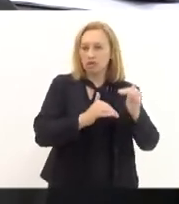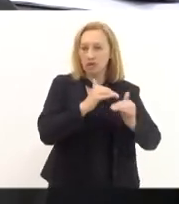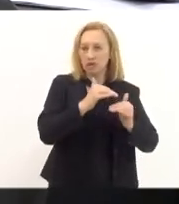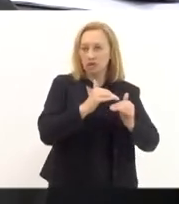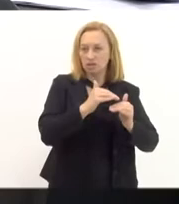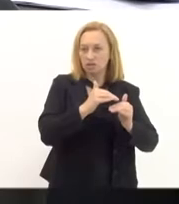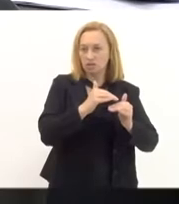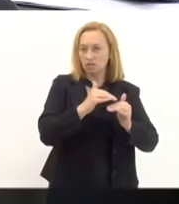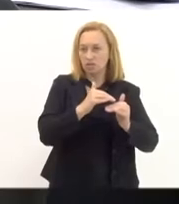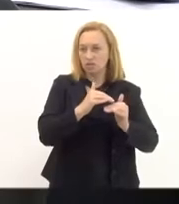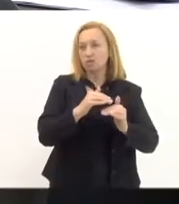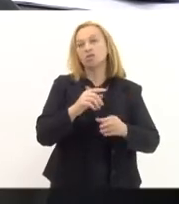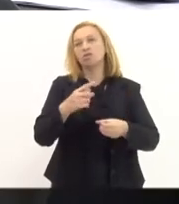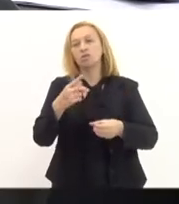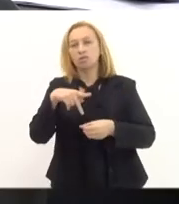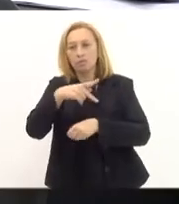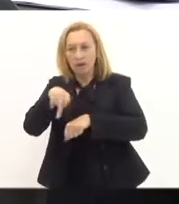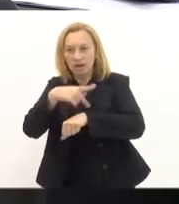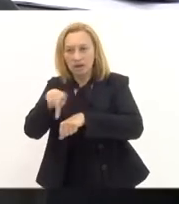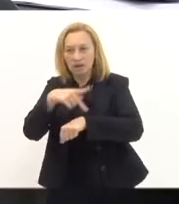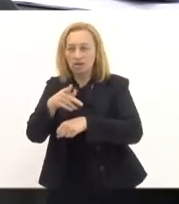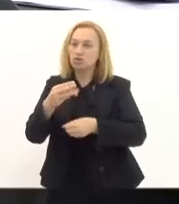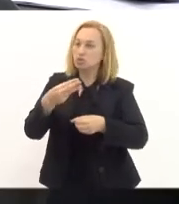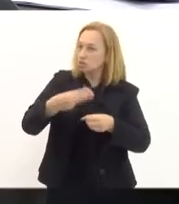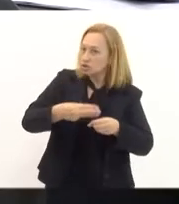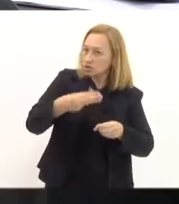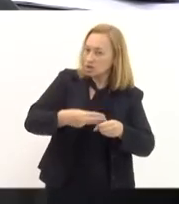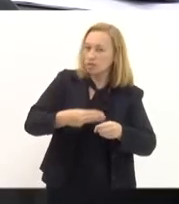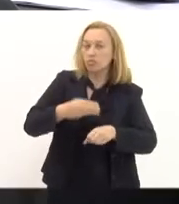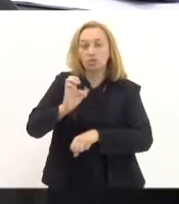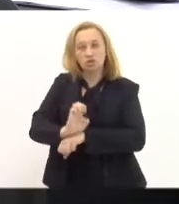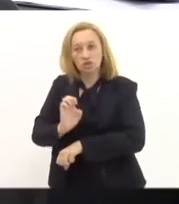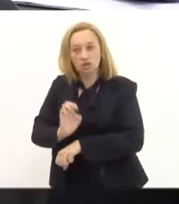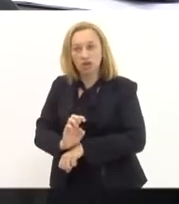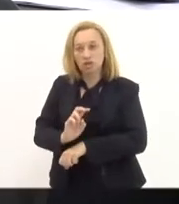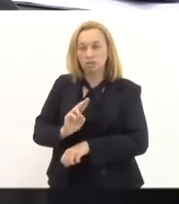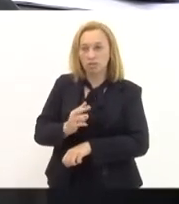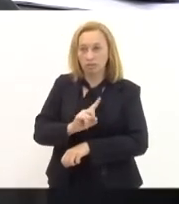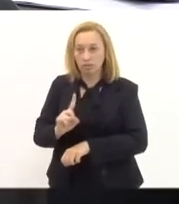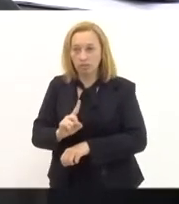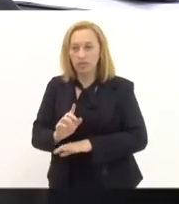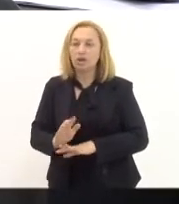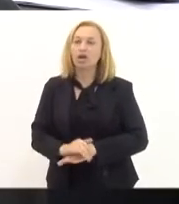país de um estado de um município então a questão transporte perpassa